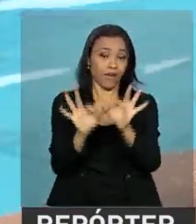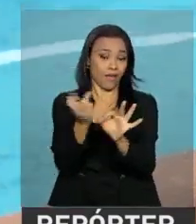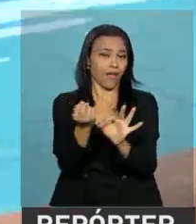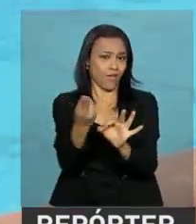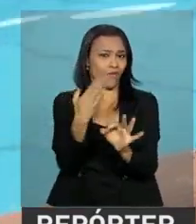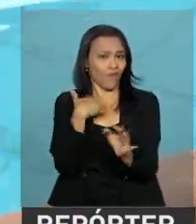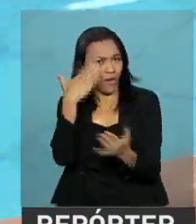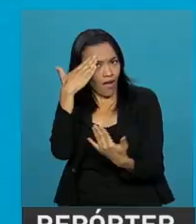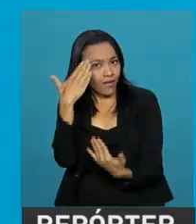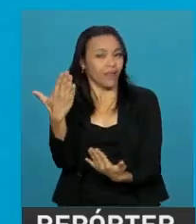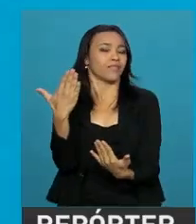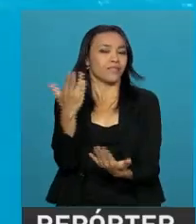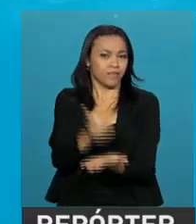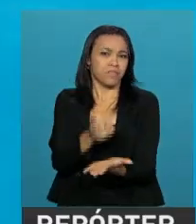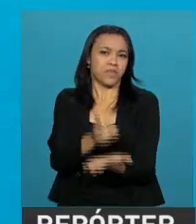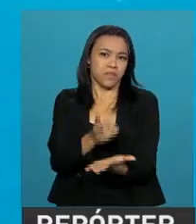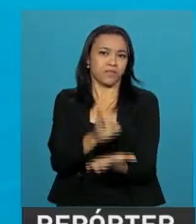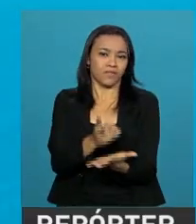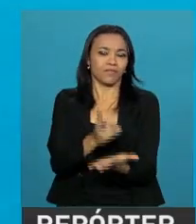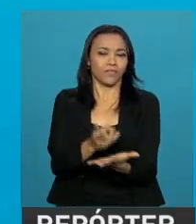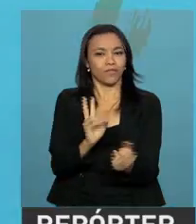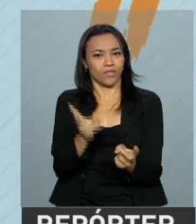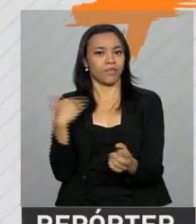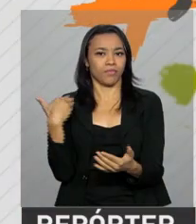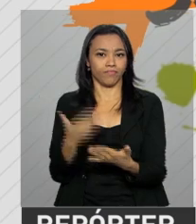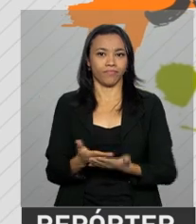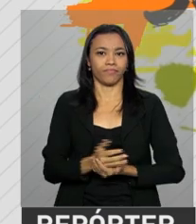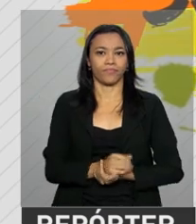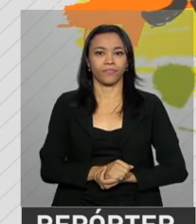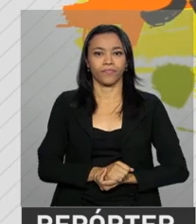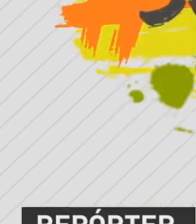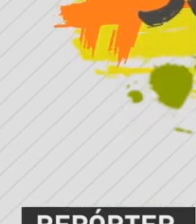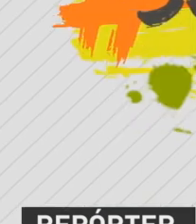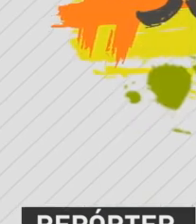vou estar agradecendo da mesma forma, como sempre fiz.